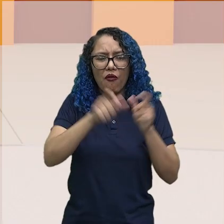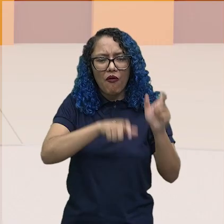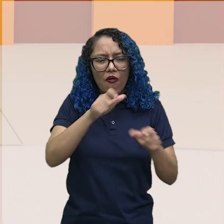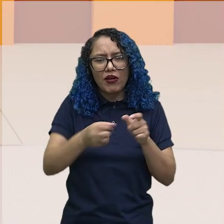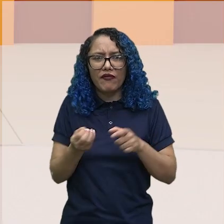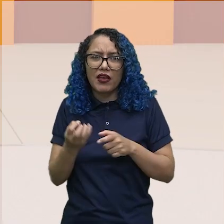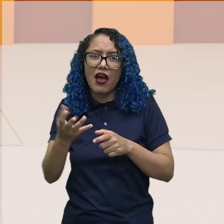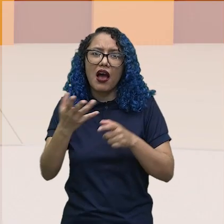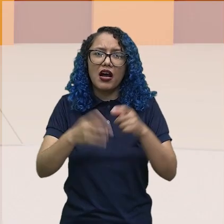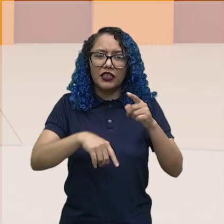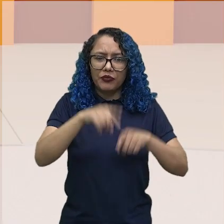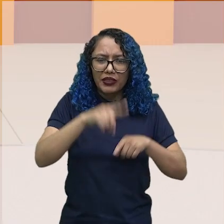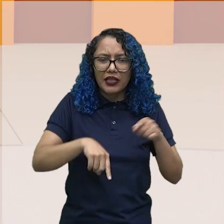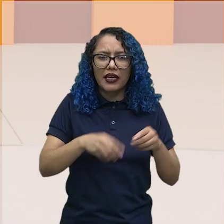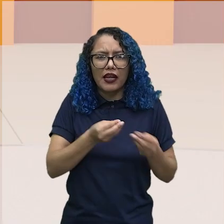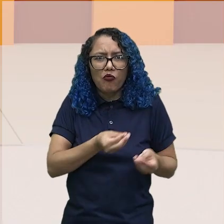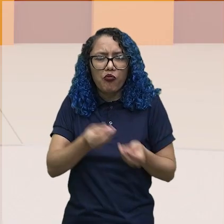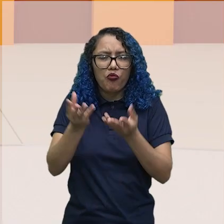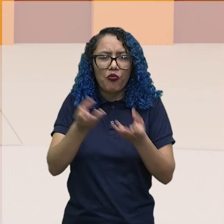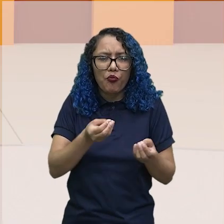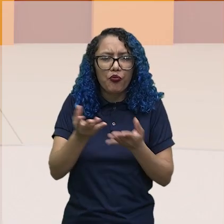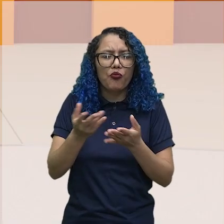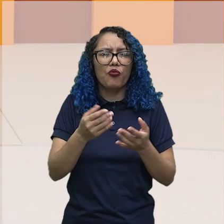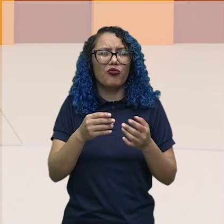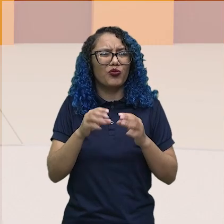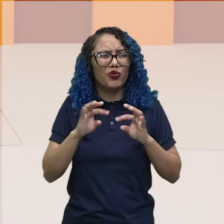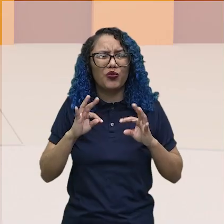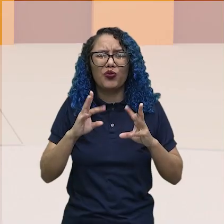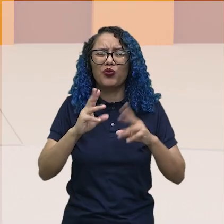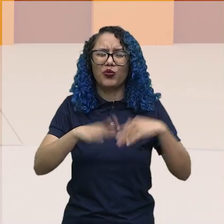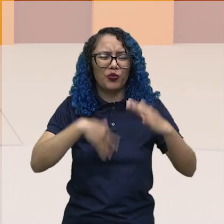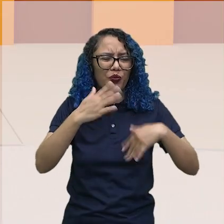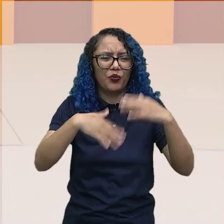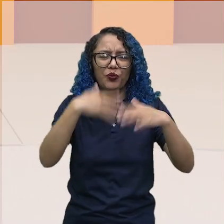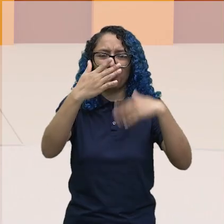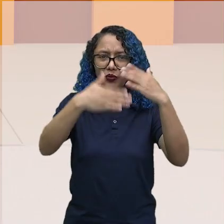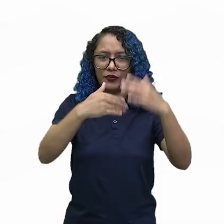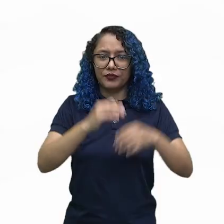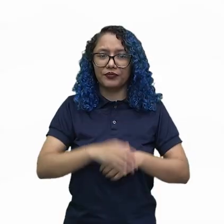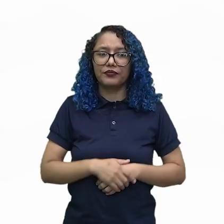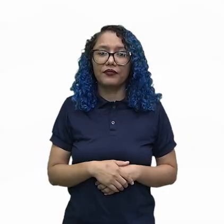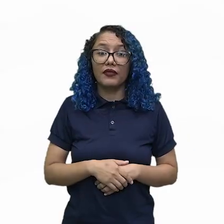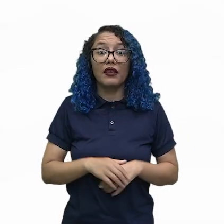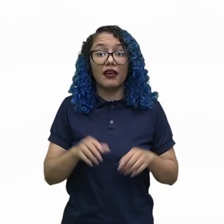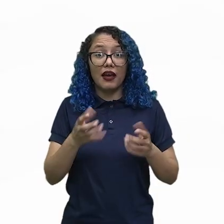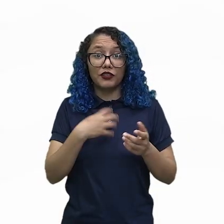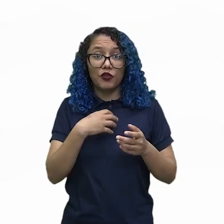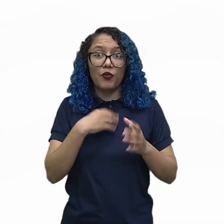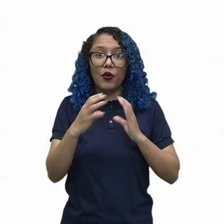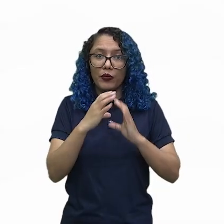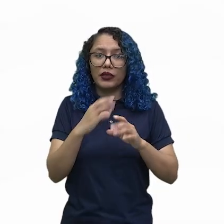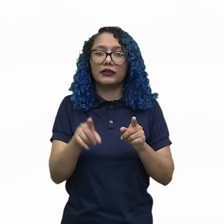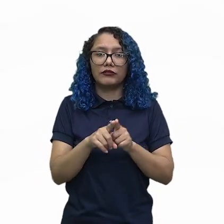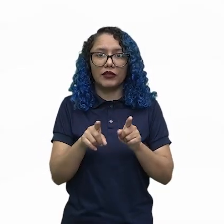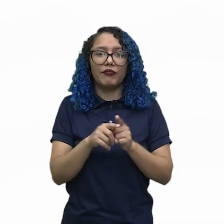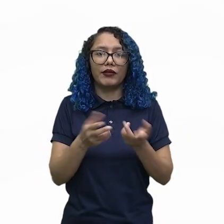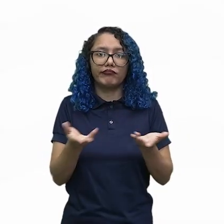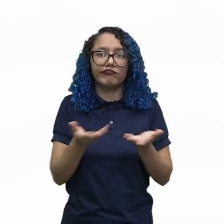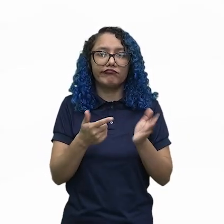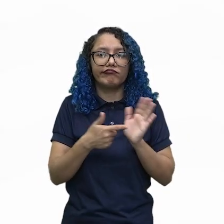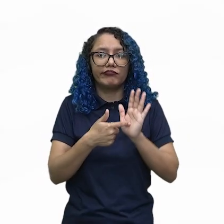pelo território global. As comunicações também evoluíram bastante e é isso que a gente vai ver a partir desse momento, né?